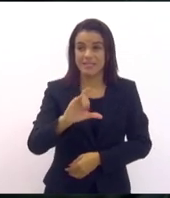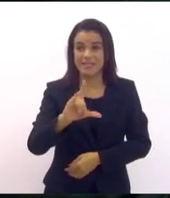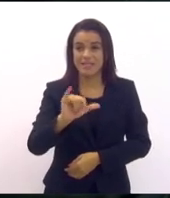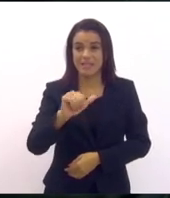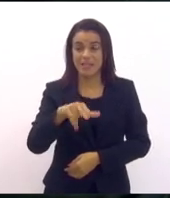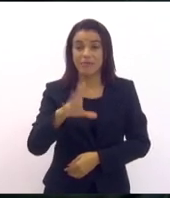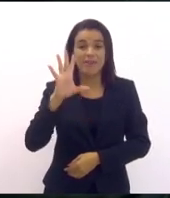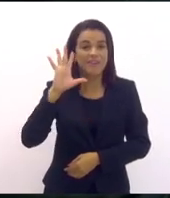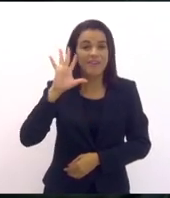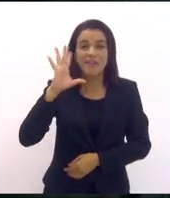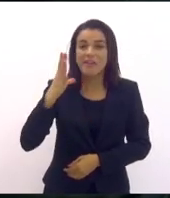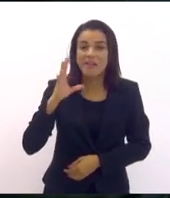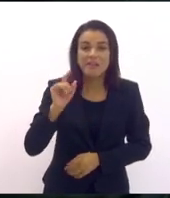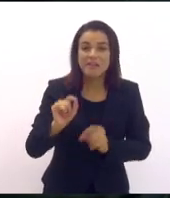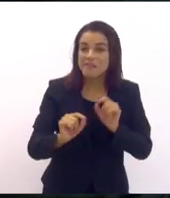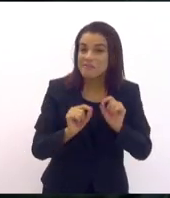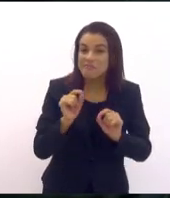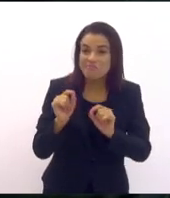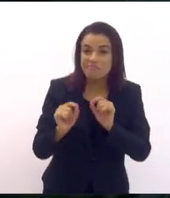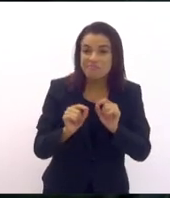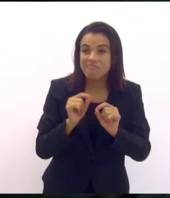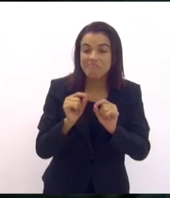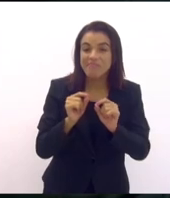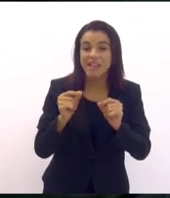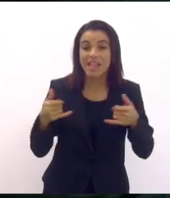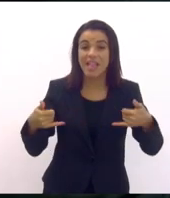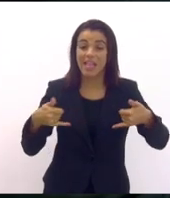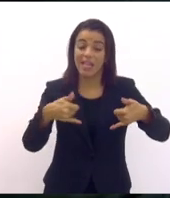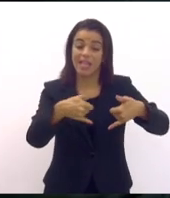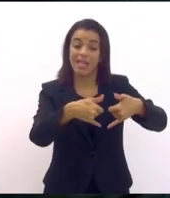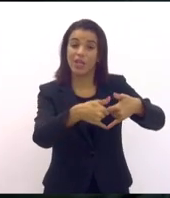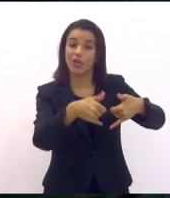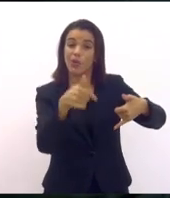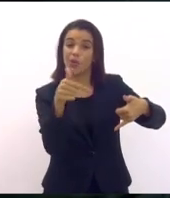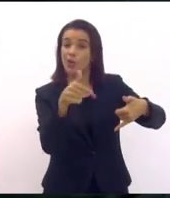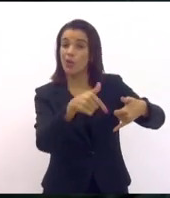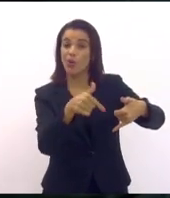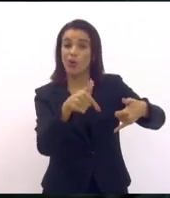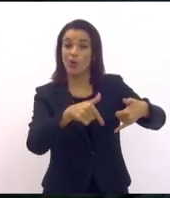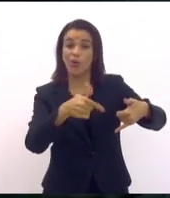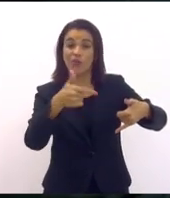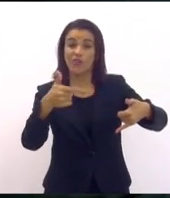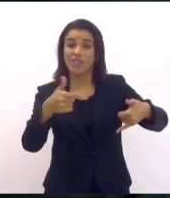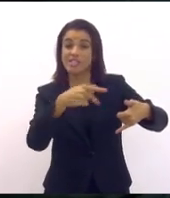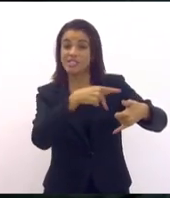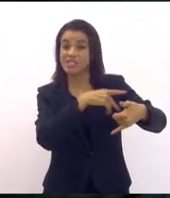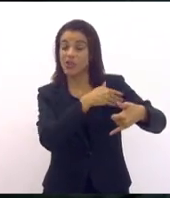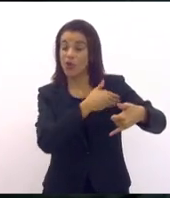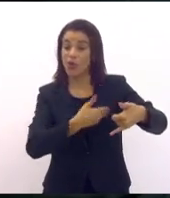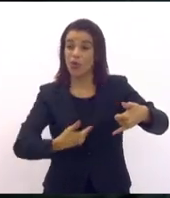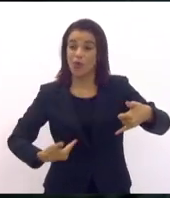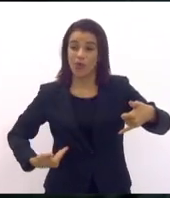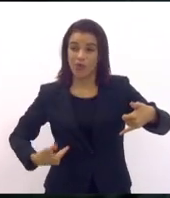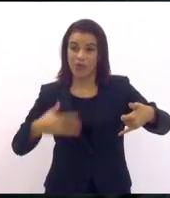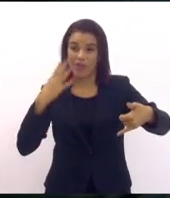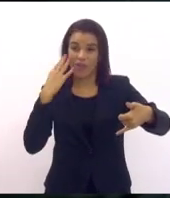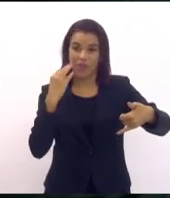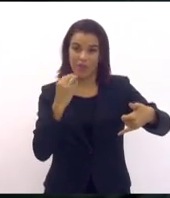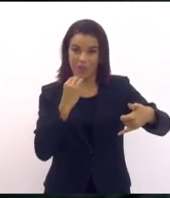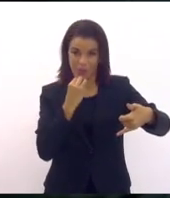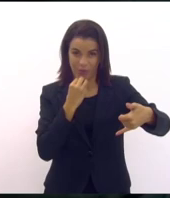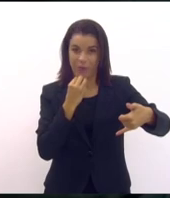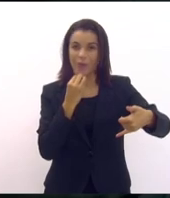que resolveu e ligou para o então vice-governador Cláudio